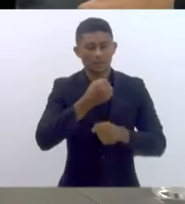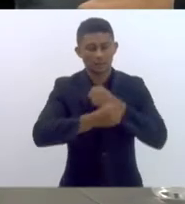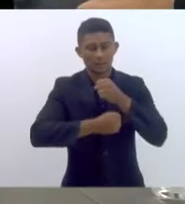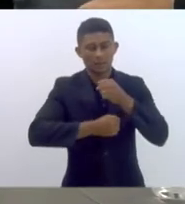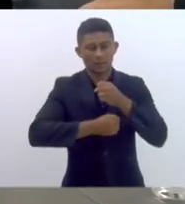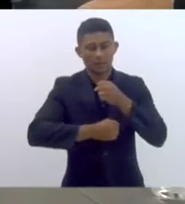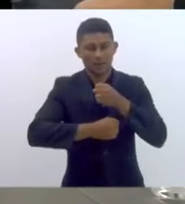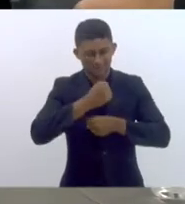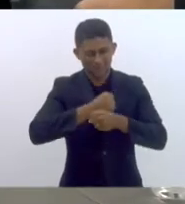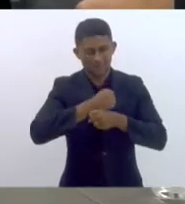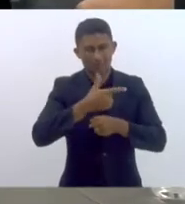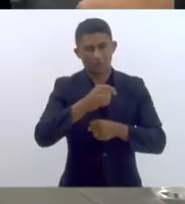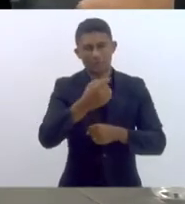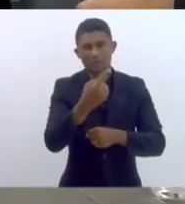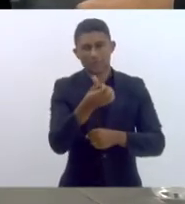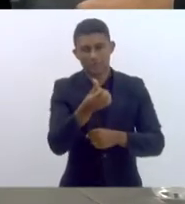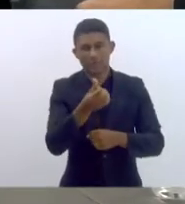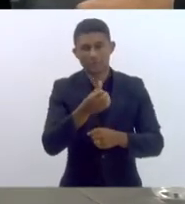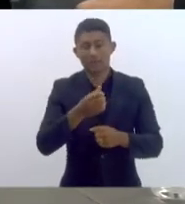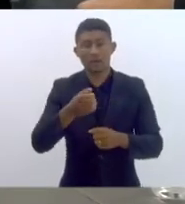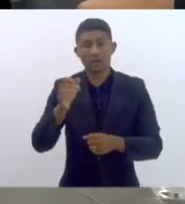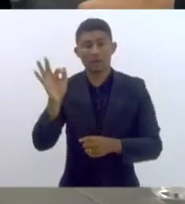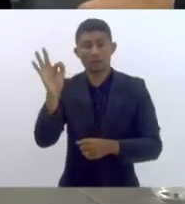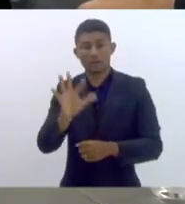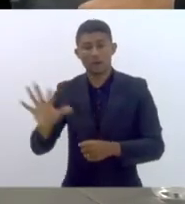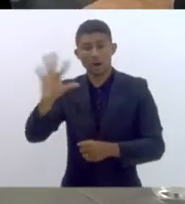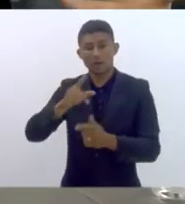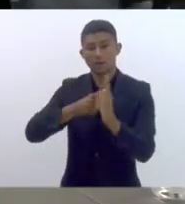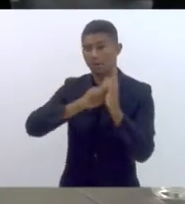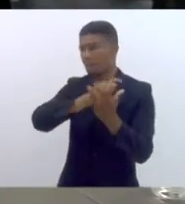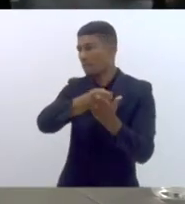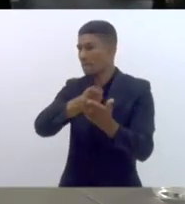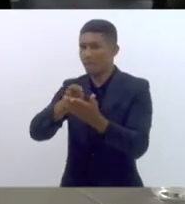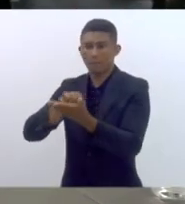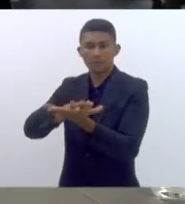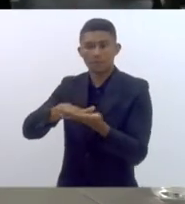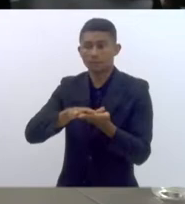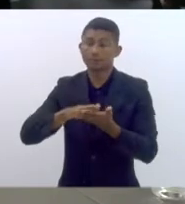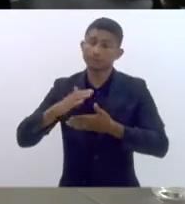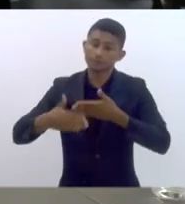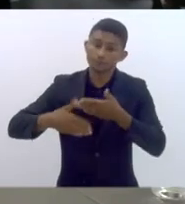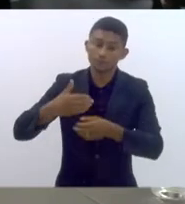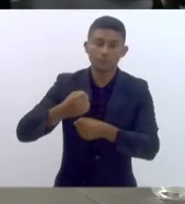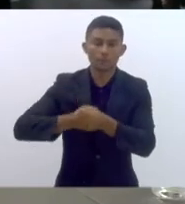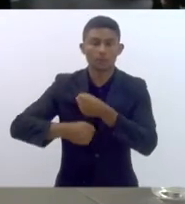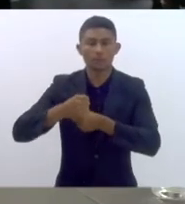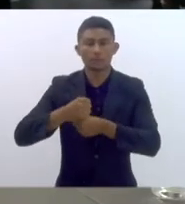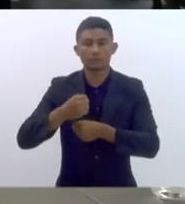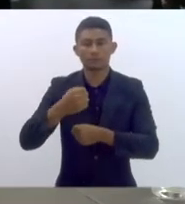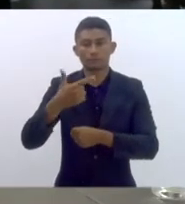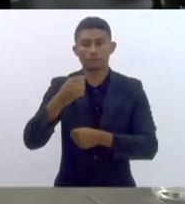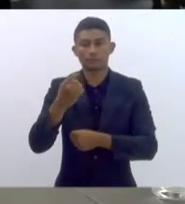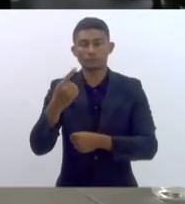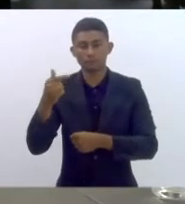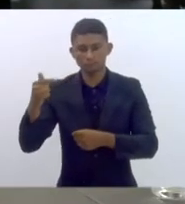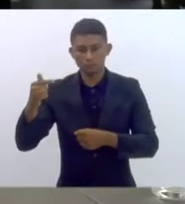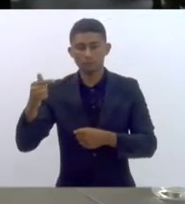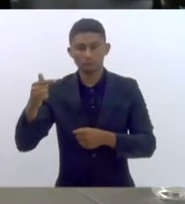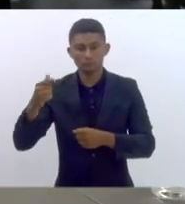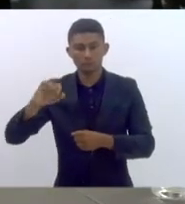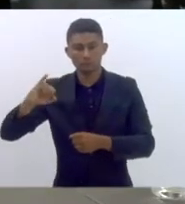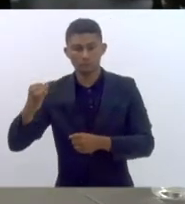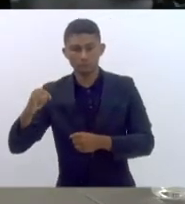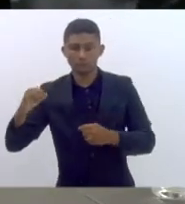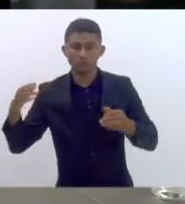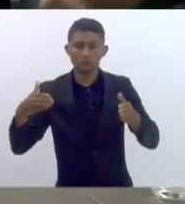União, e depois de janeiro de 17 a junho de 18, você passava a pagar de forma